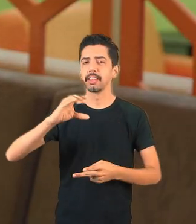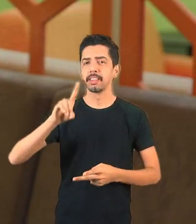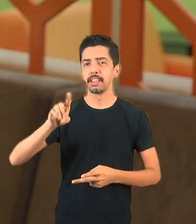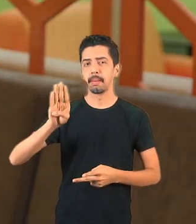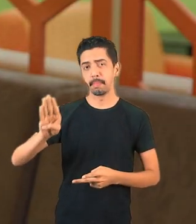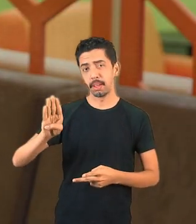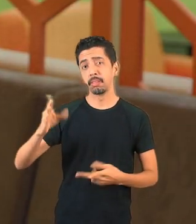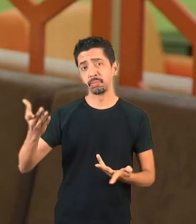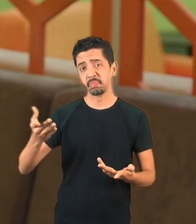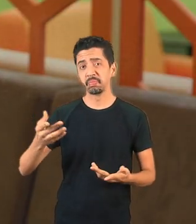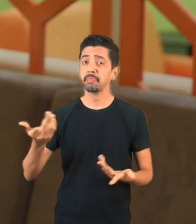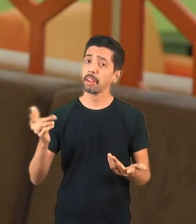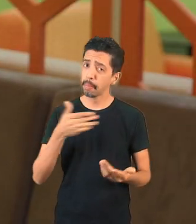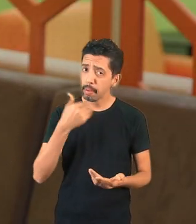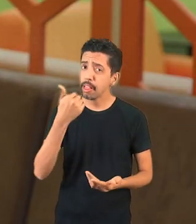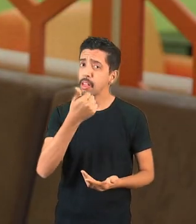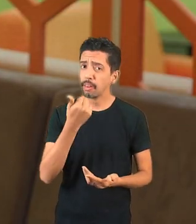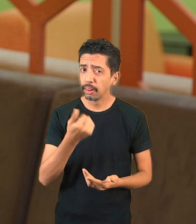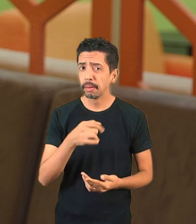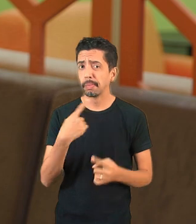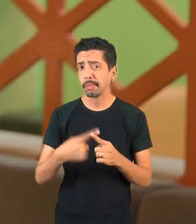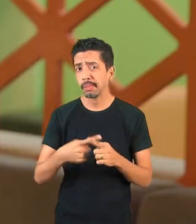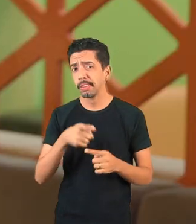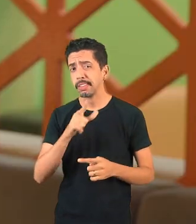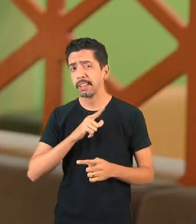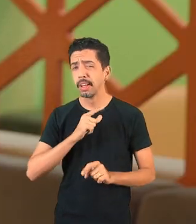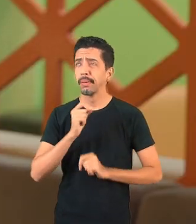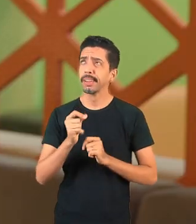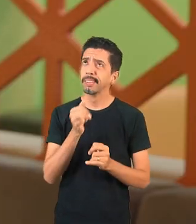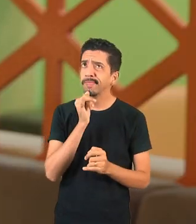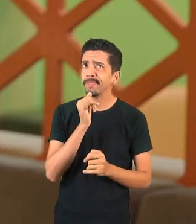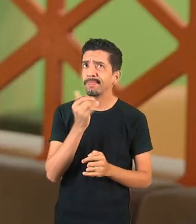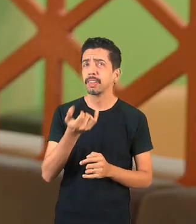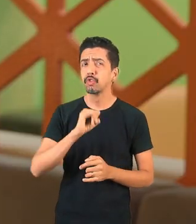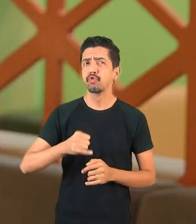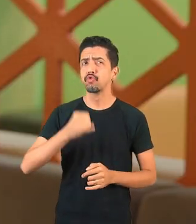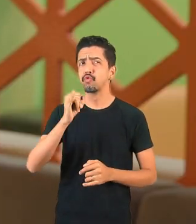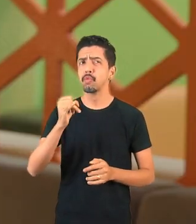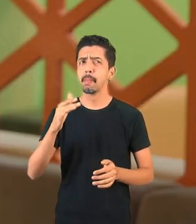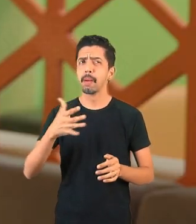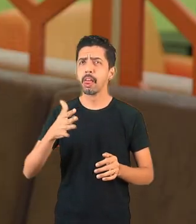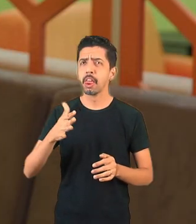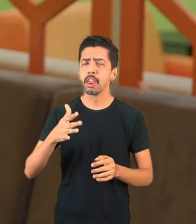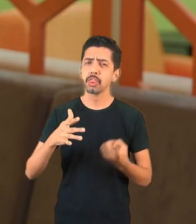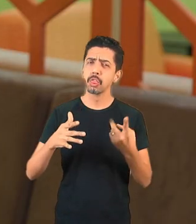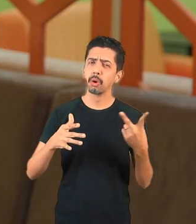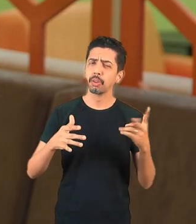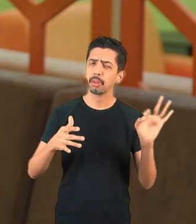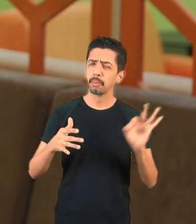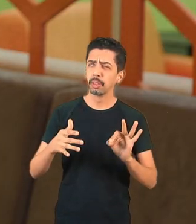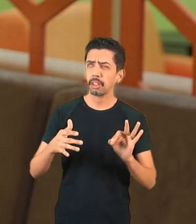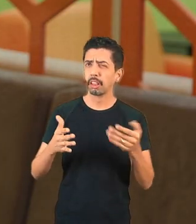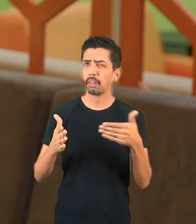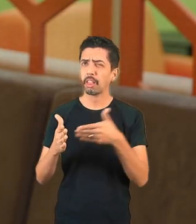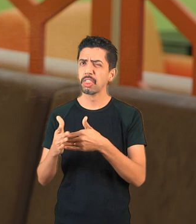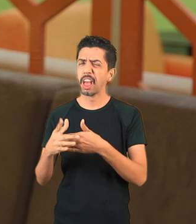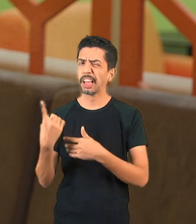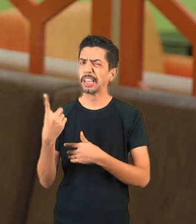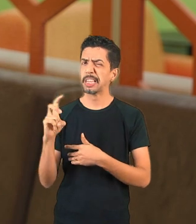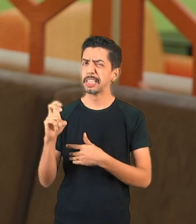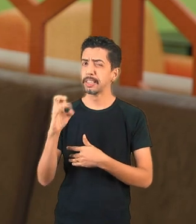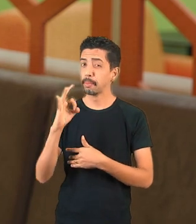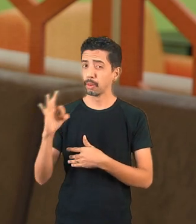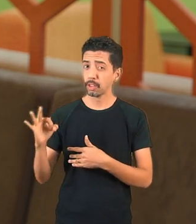Por exemplo, um CDB que eu possa pensar em uns juros que pode variar de